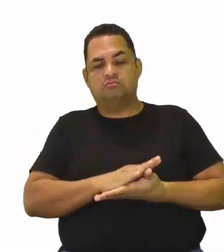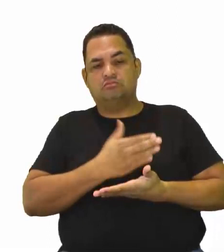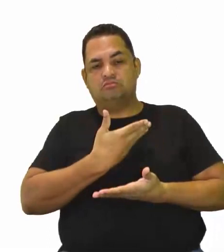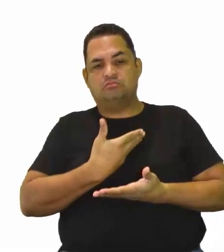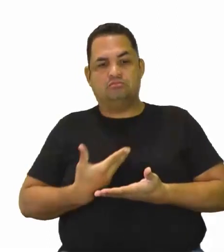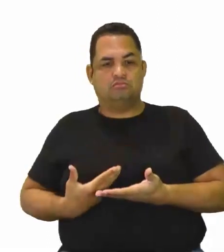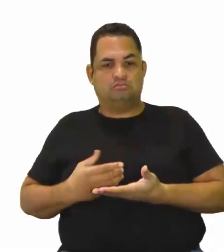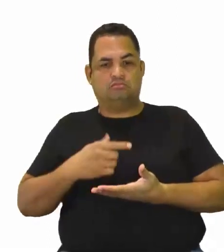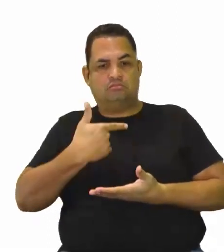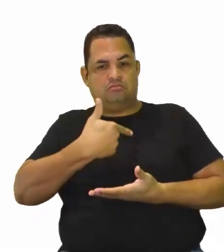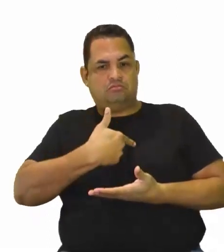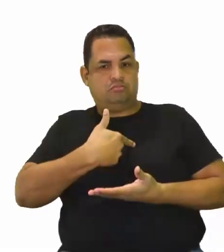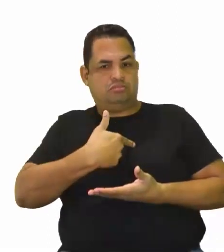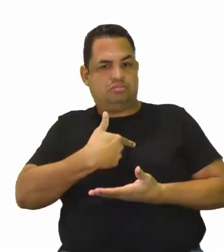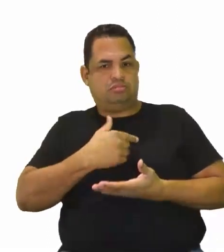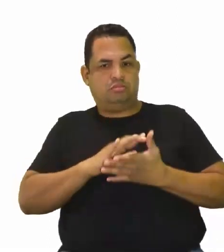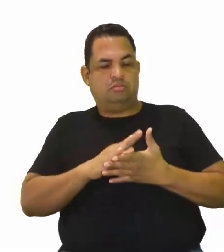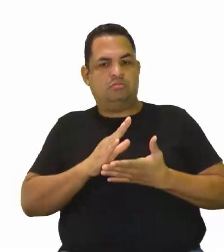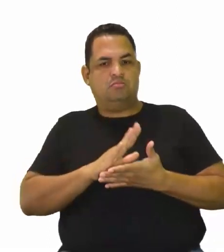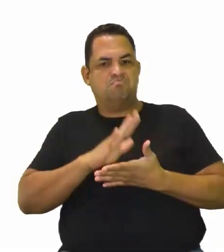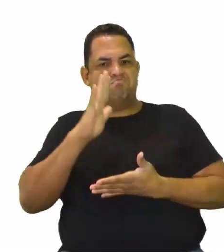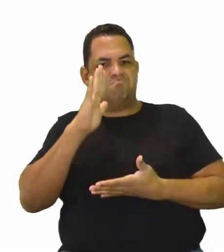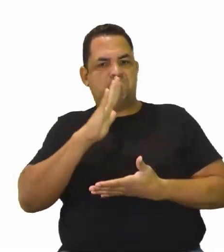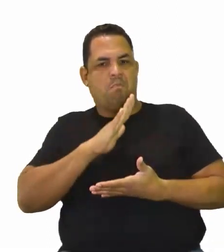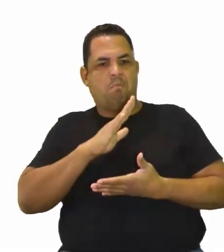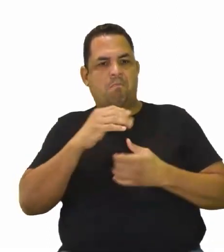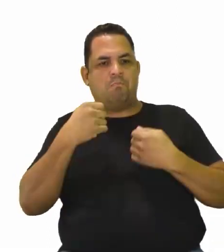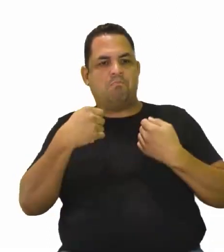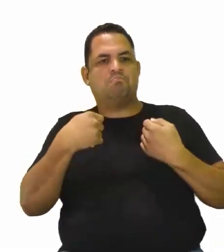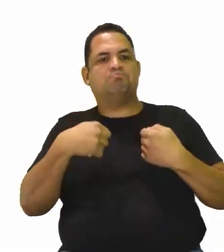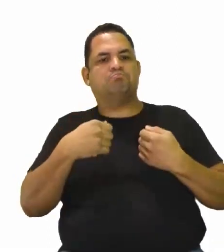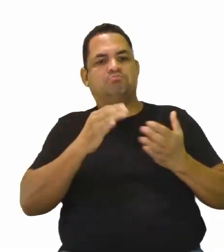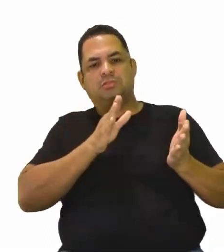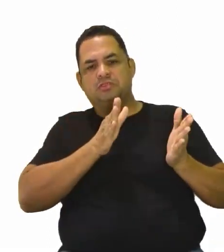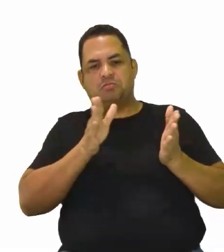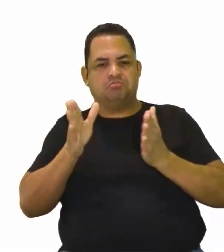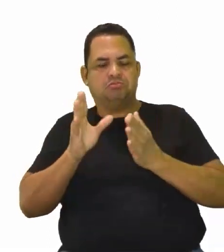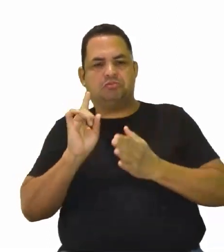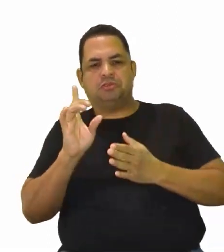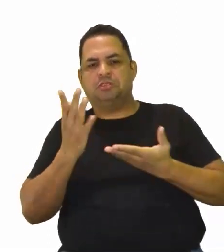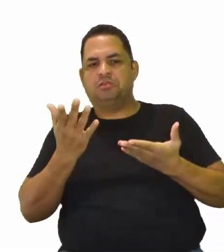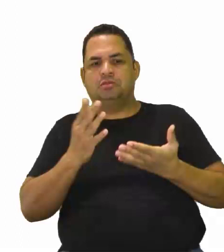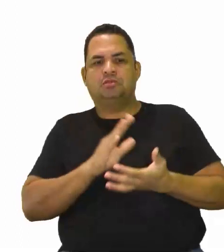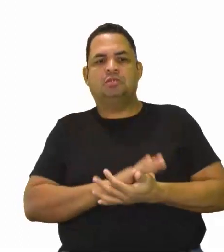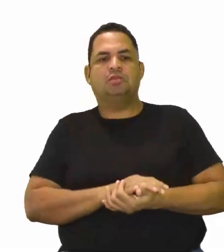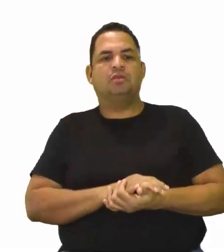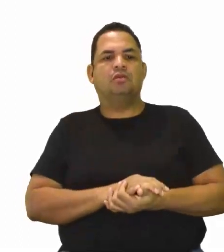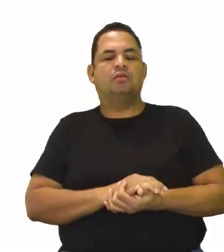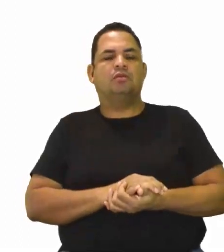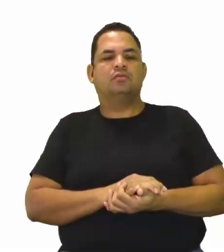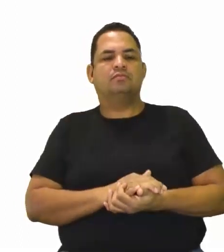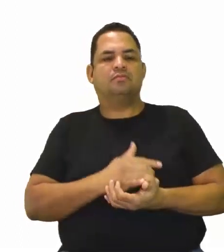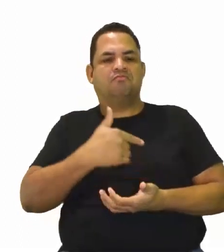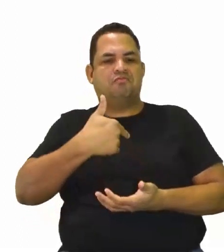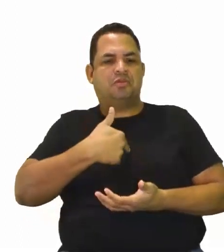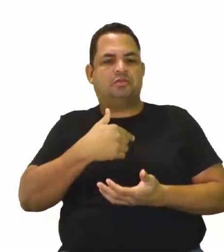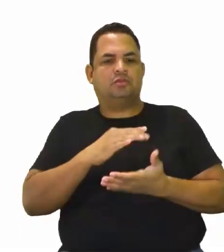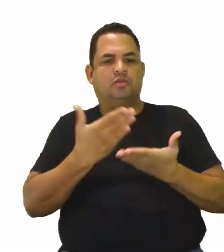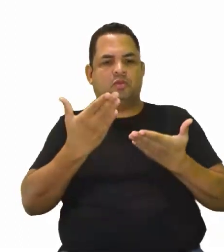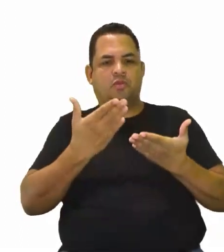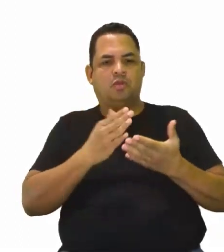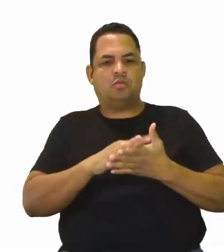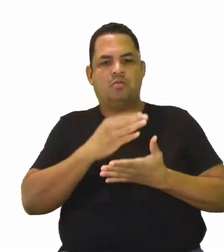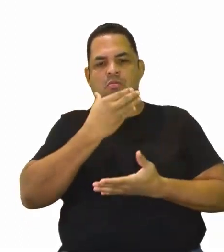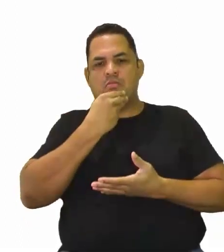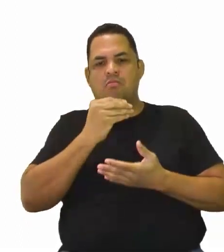O governo Vargas seria um mal necessário, mas transitório? Vargas seria